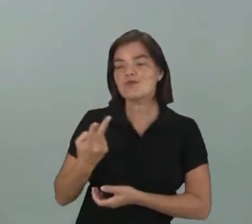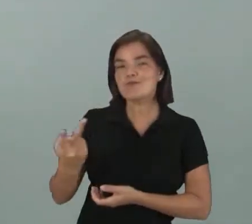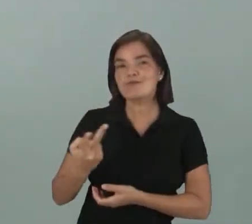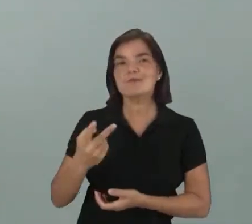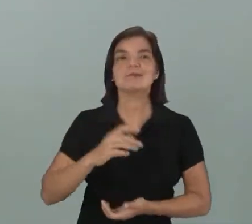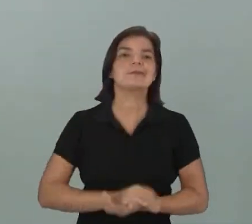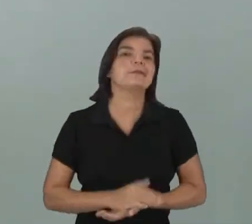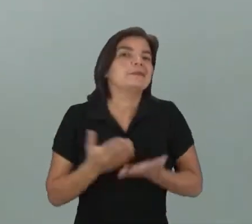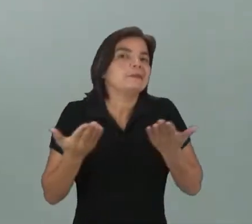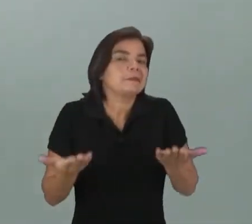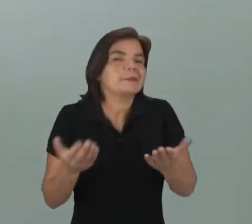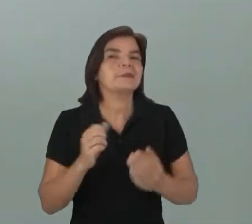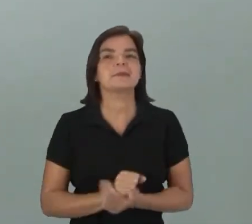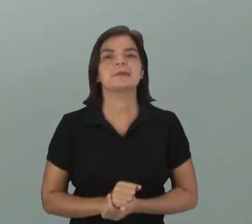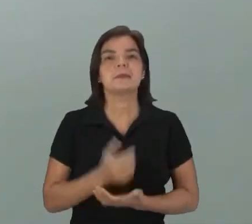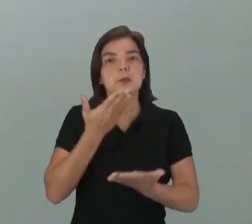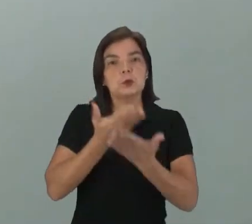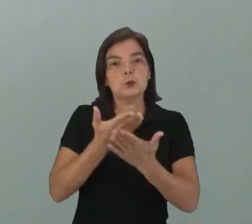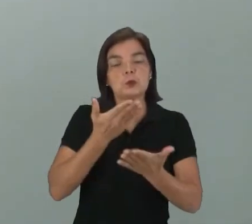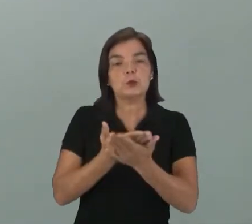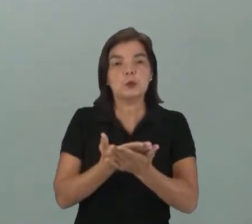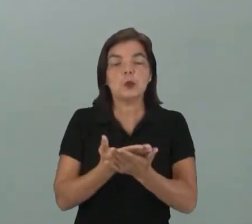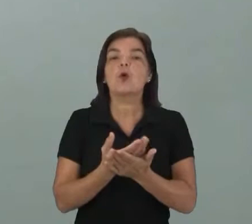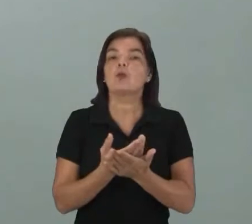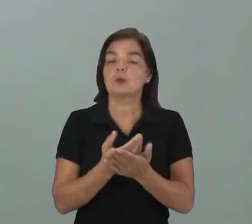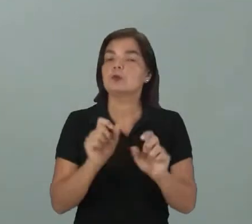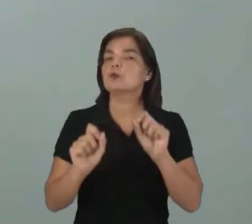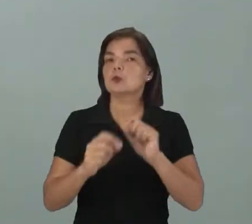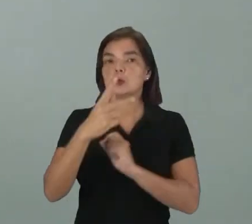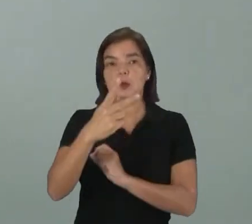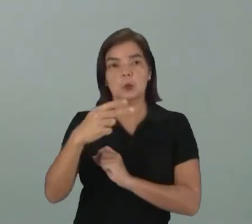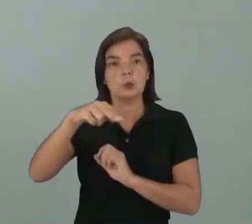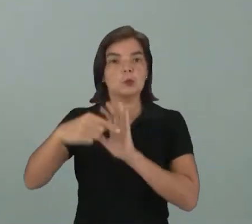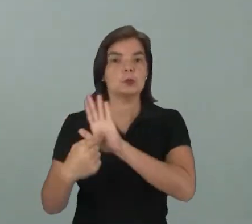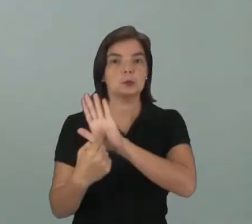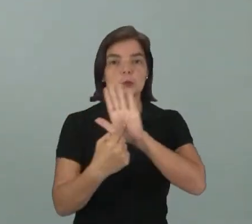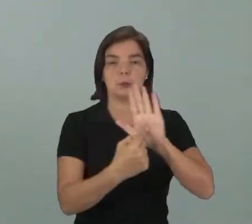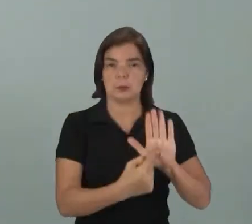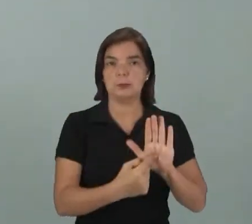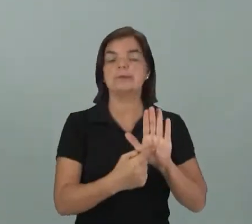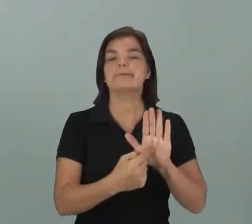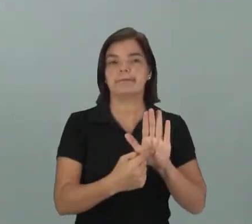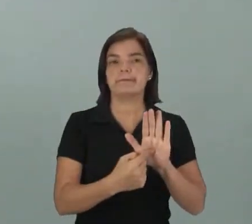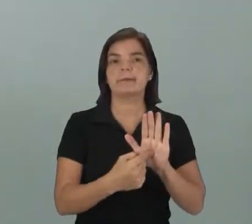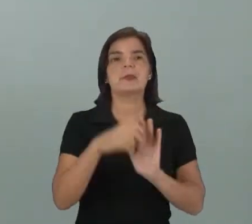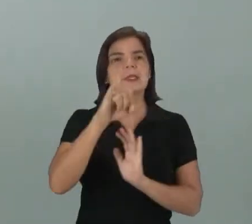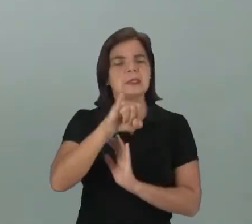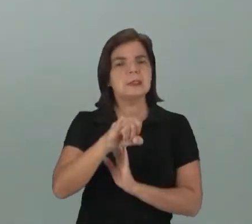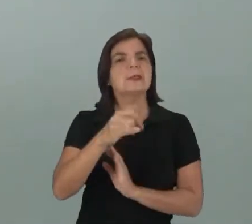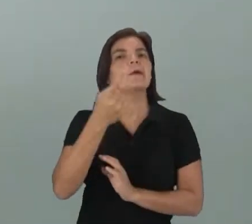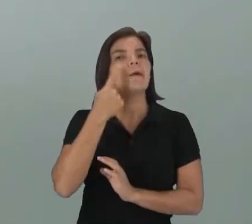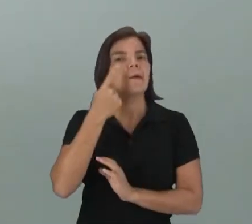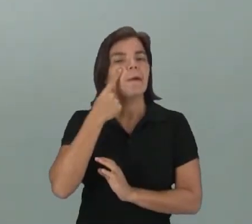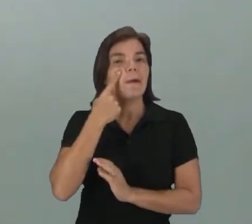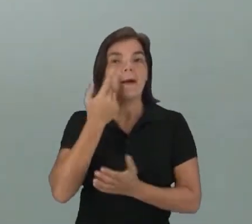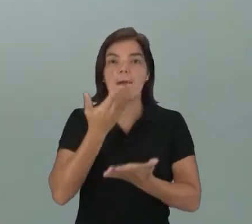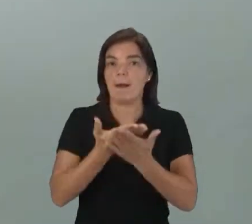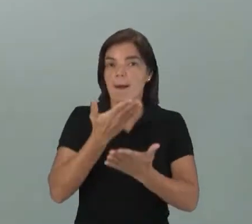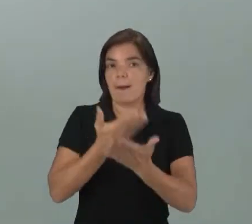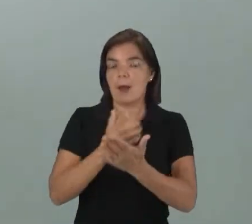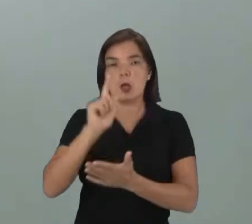casal. Bom, trabalhamos nesta aula acerca dos pronomes demonstrativos. Se você quiser rever a